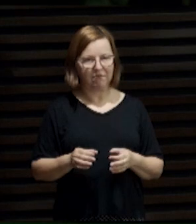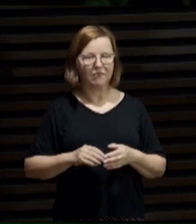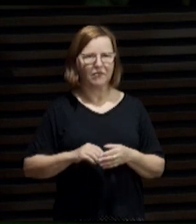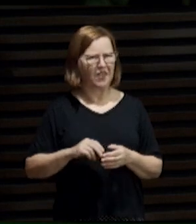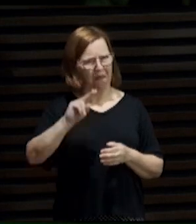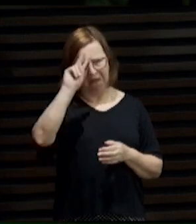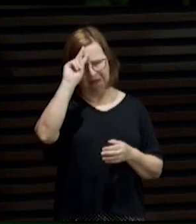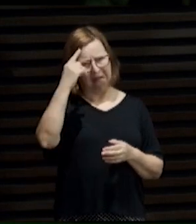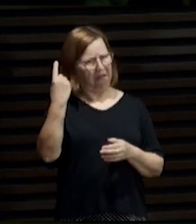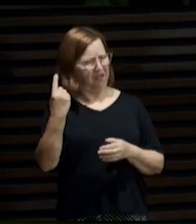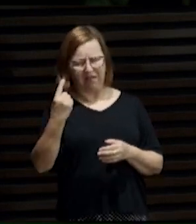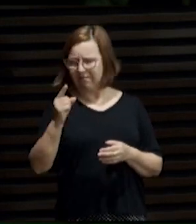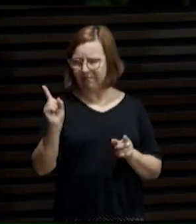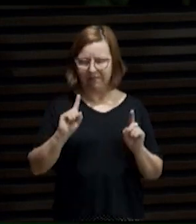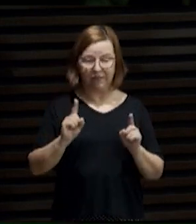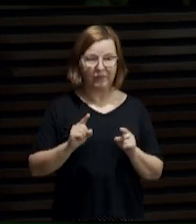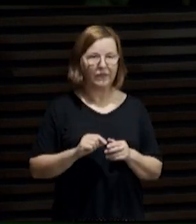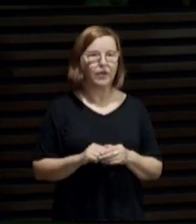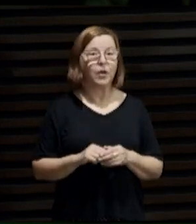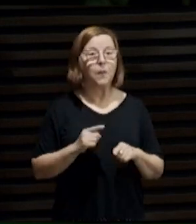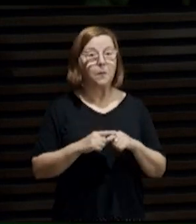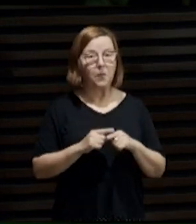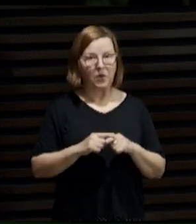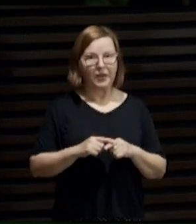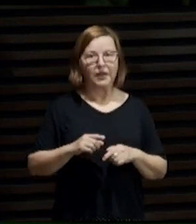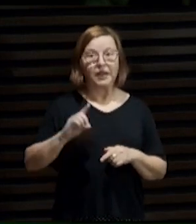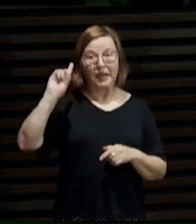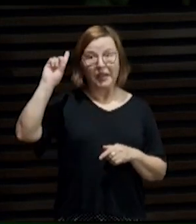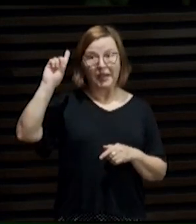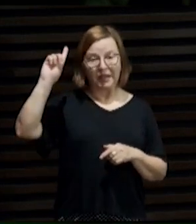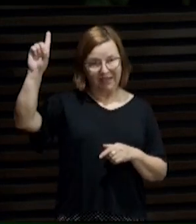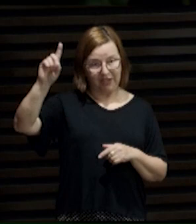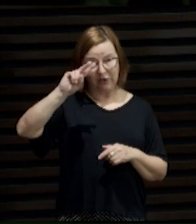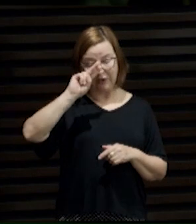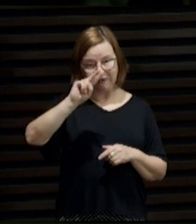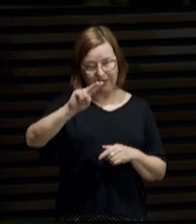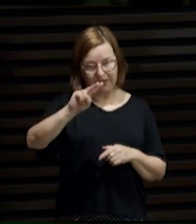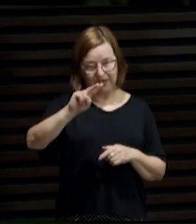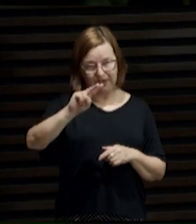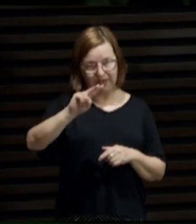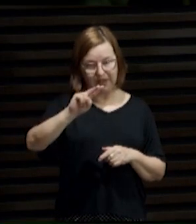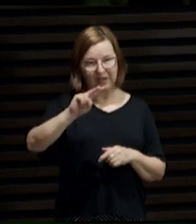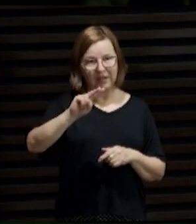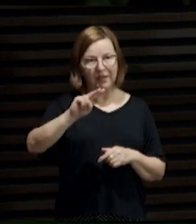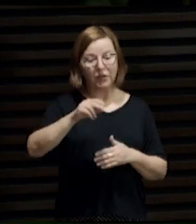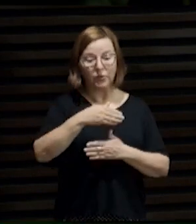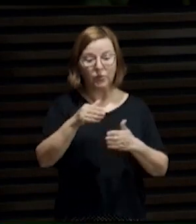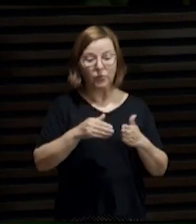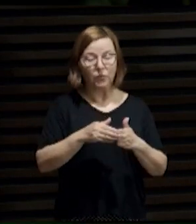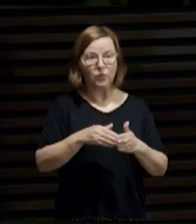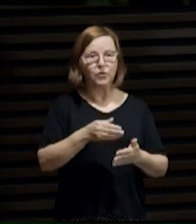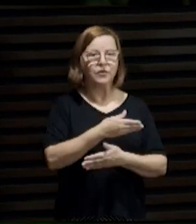Não tentem achar que Deus não vê o que os irmãos fazem durante a semana, porque isso tem total